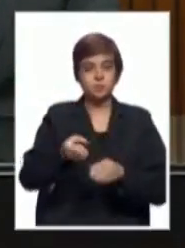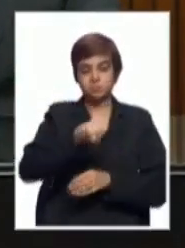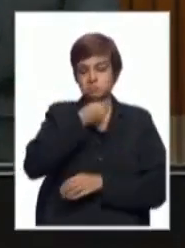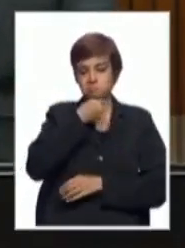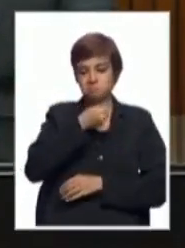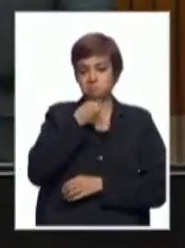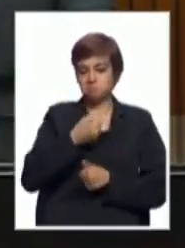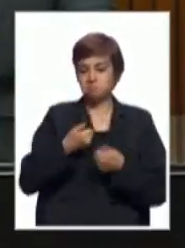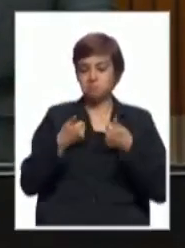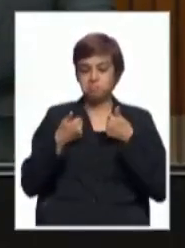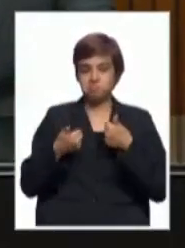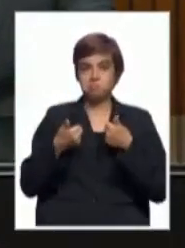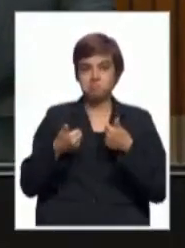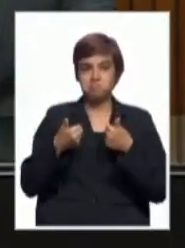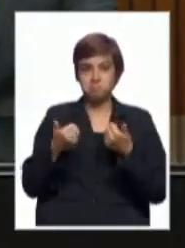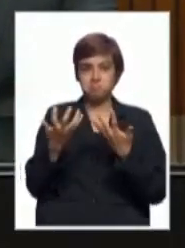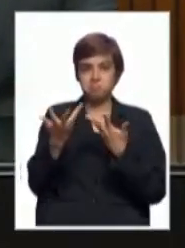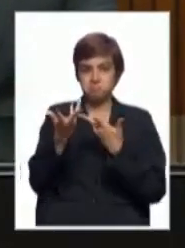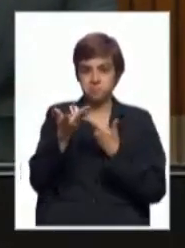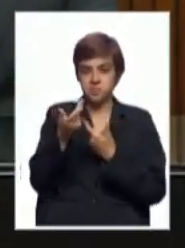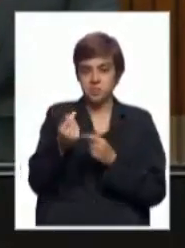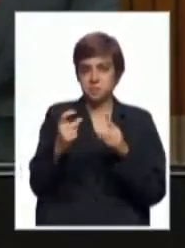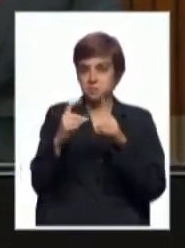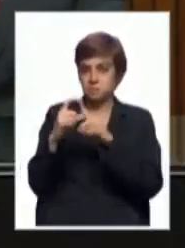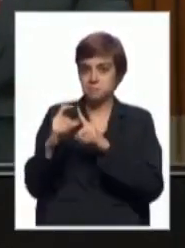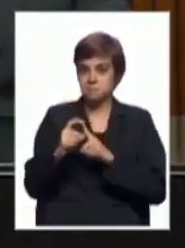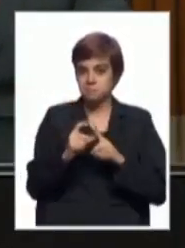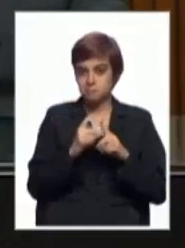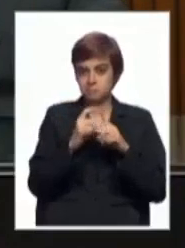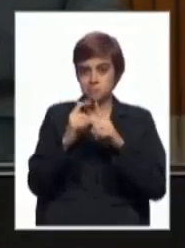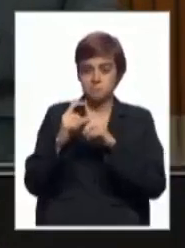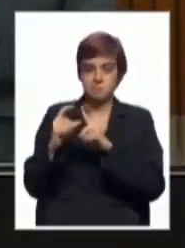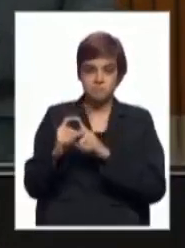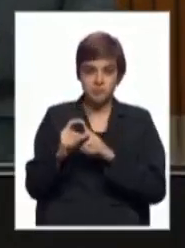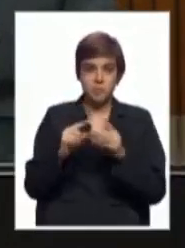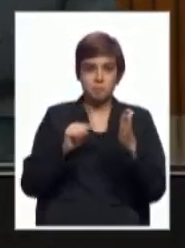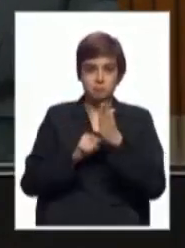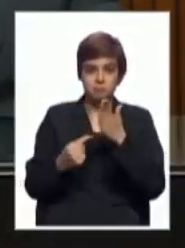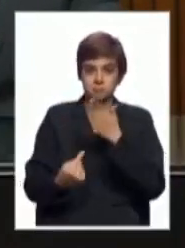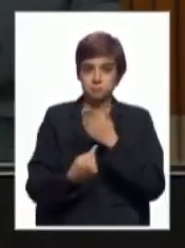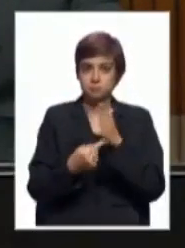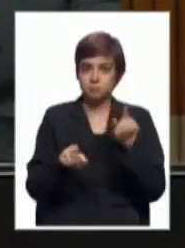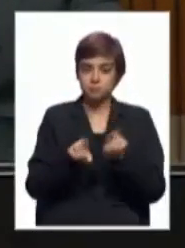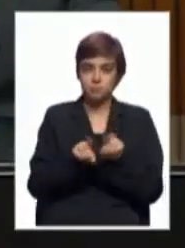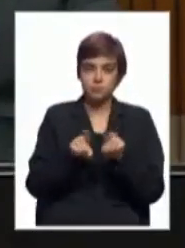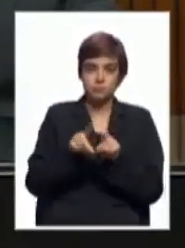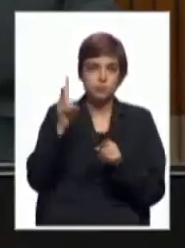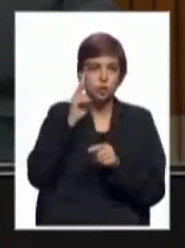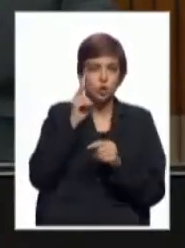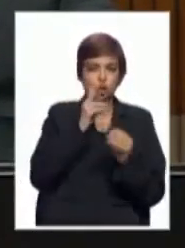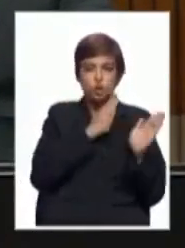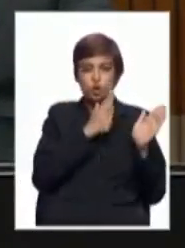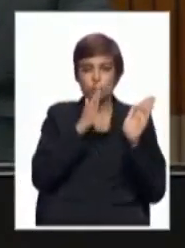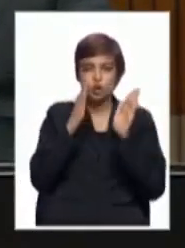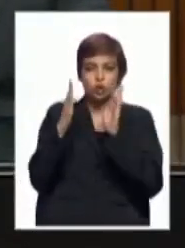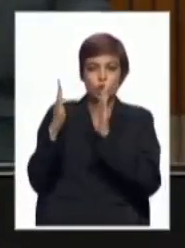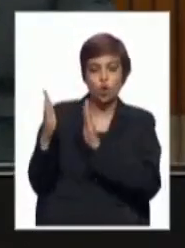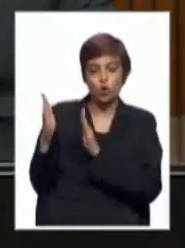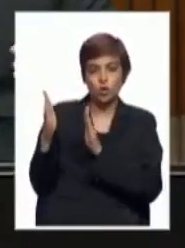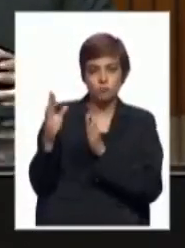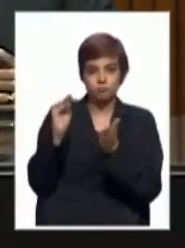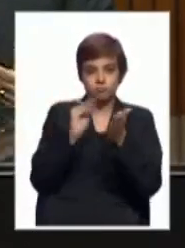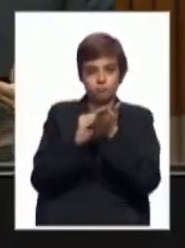denso e com importantes escolhas simbólicas e citações históricas também. Logo no